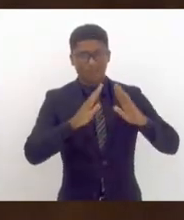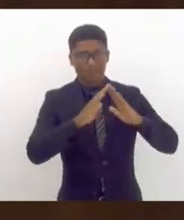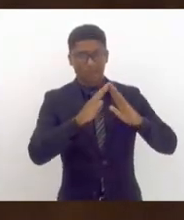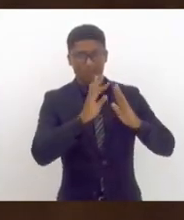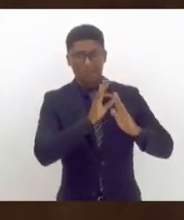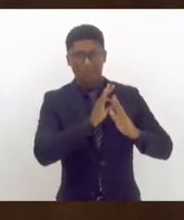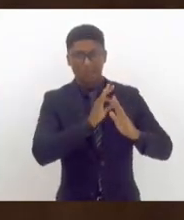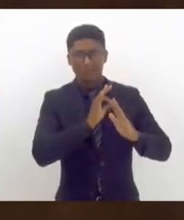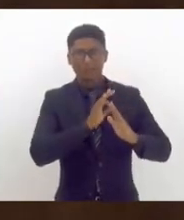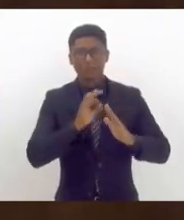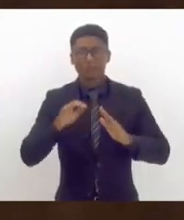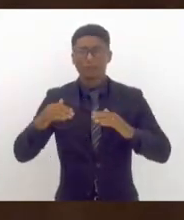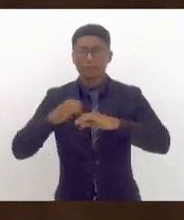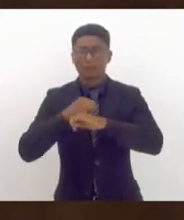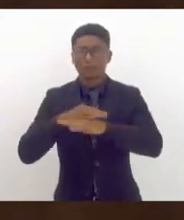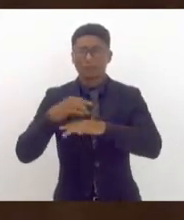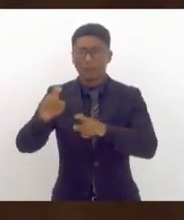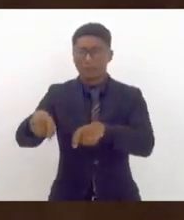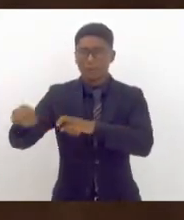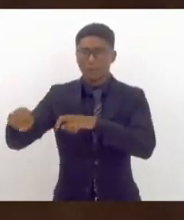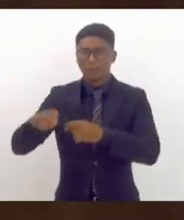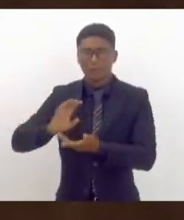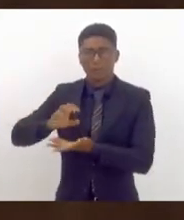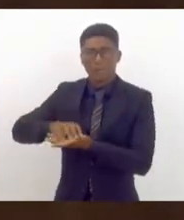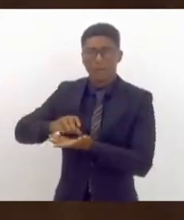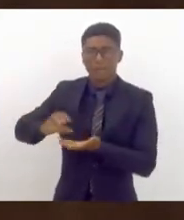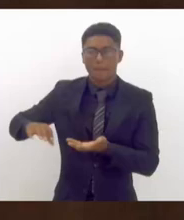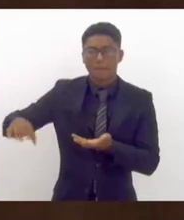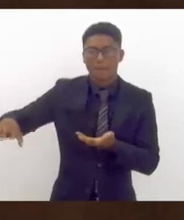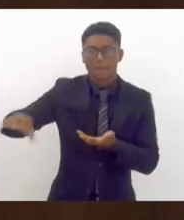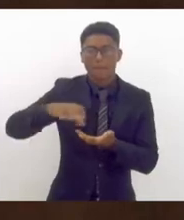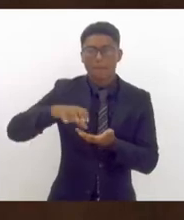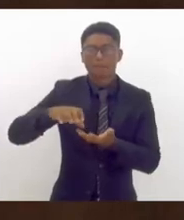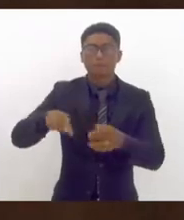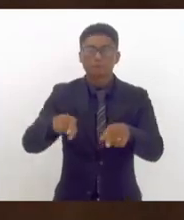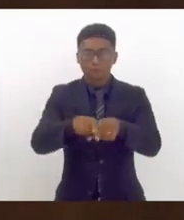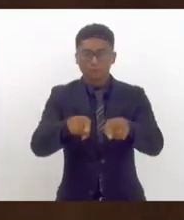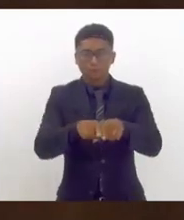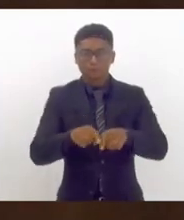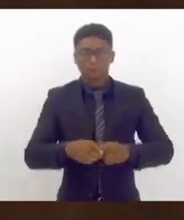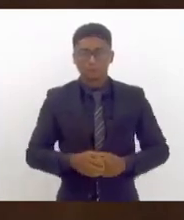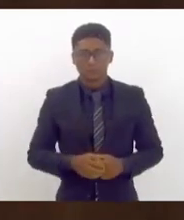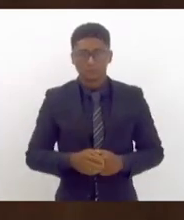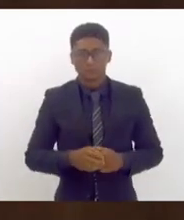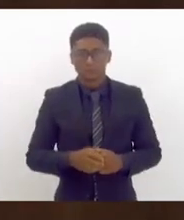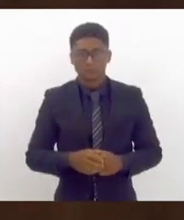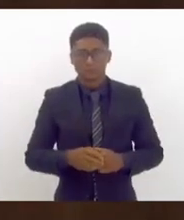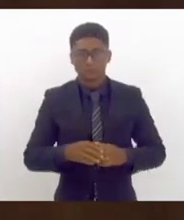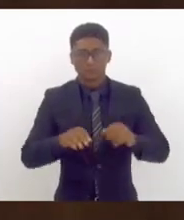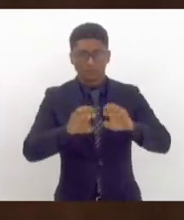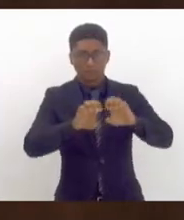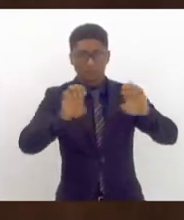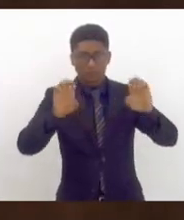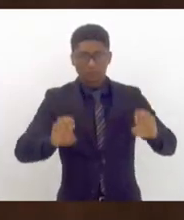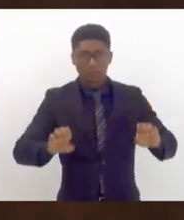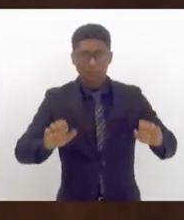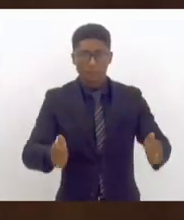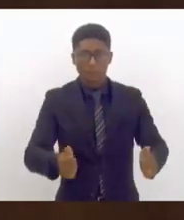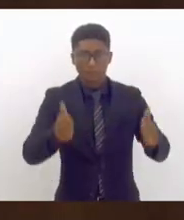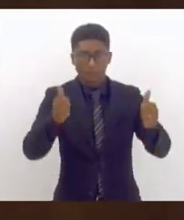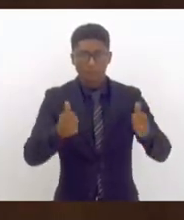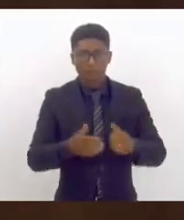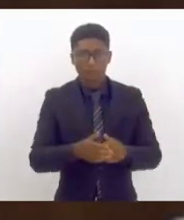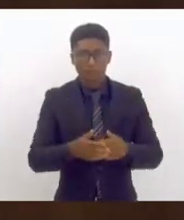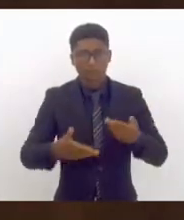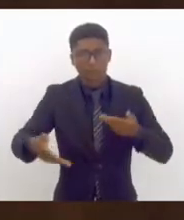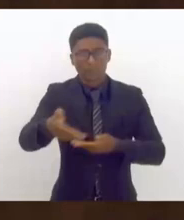Janeiro, mas também, nesse mesmo sentido, que nós persigamos uma maior estruturação dessas delegacias e articulação